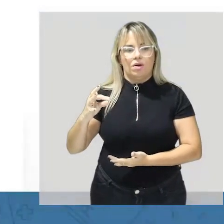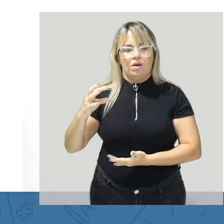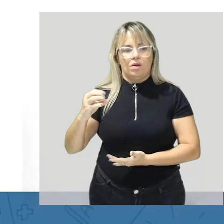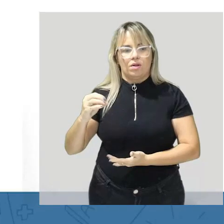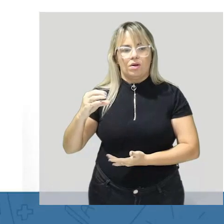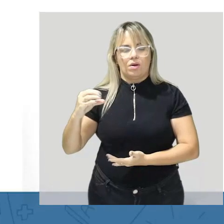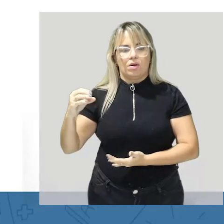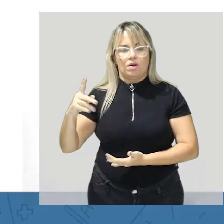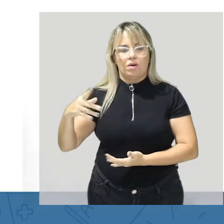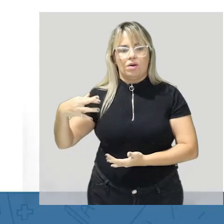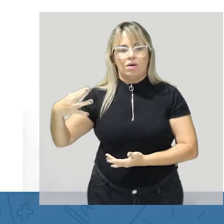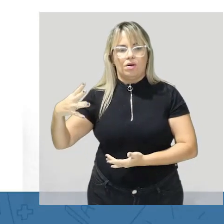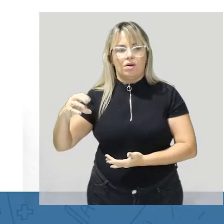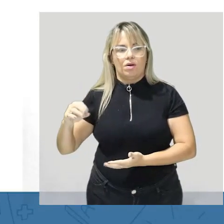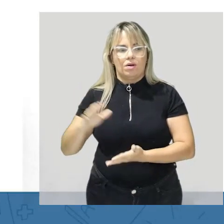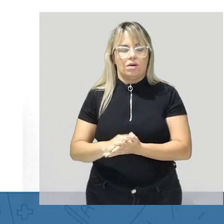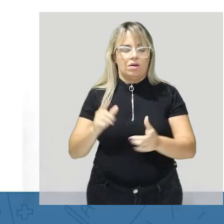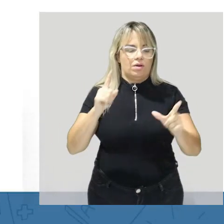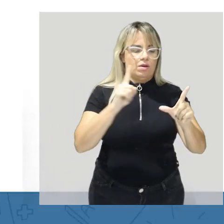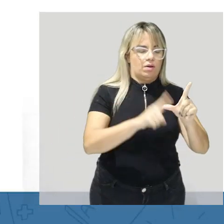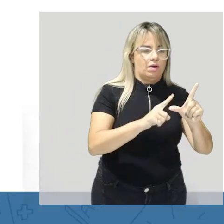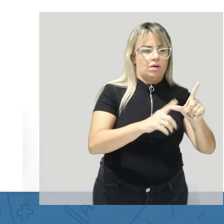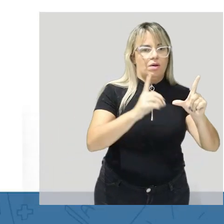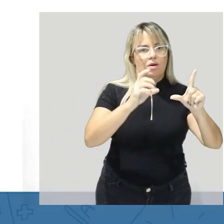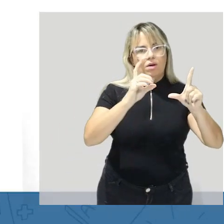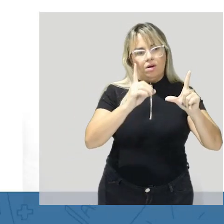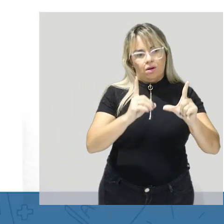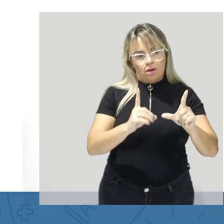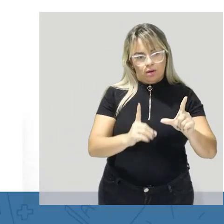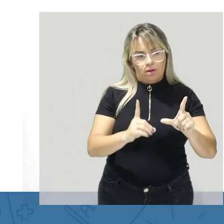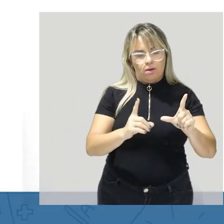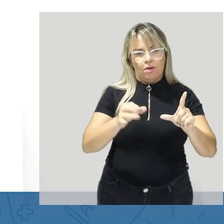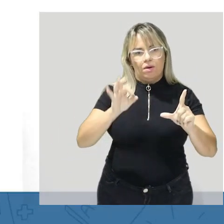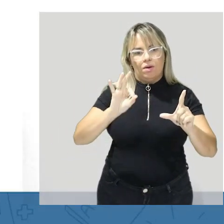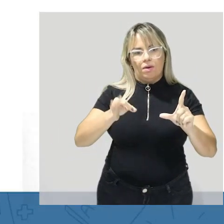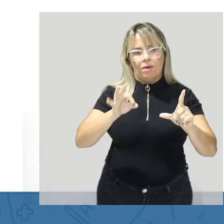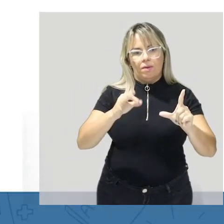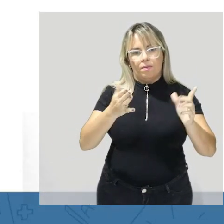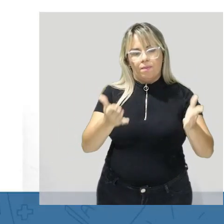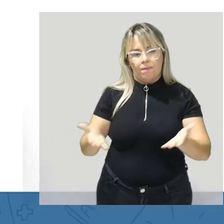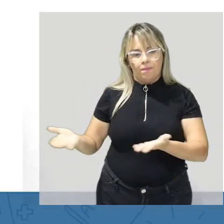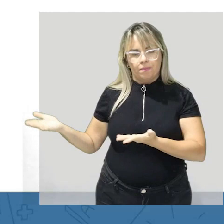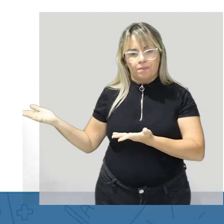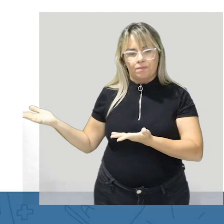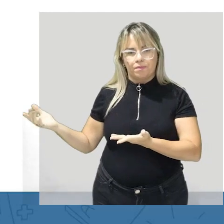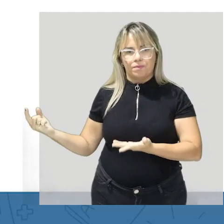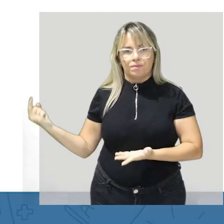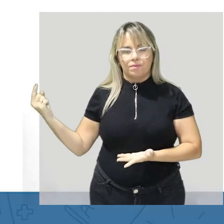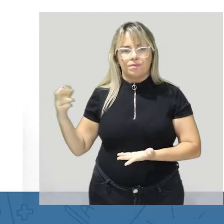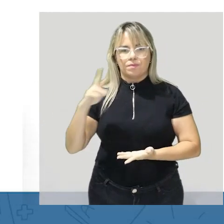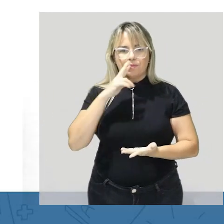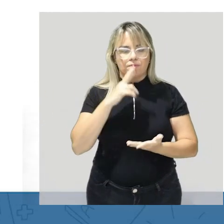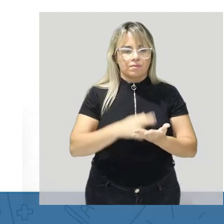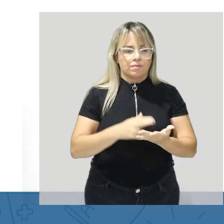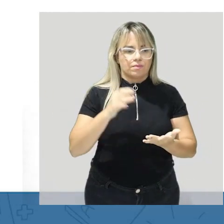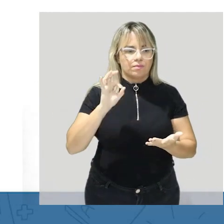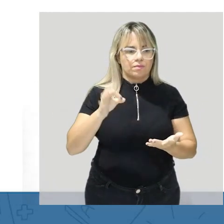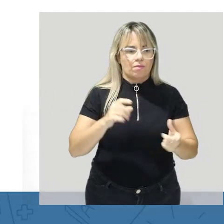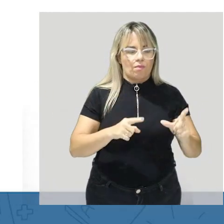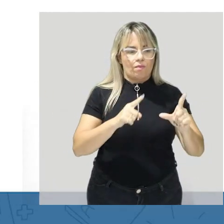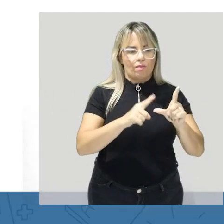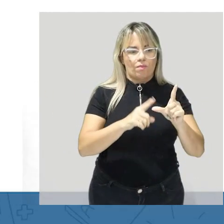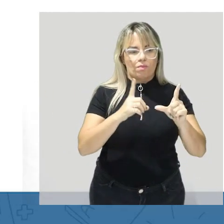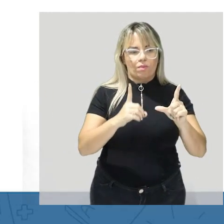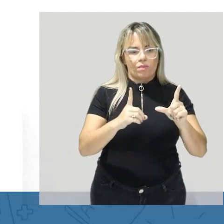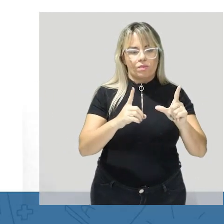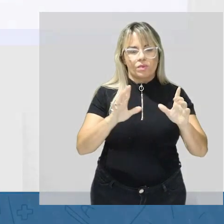protocooperação. Então, herbivoria de um lado, que é a relação que ocorre entre búfalo e planta, e protocooperação do outro lado. Por